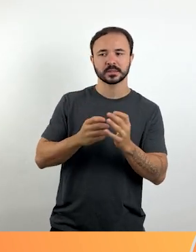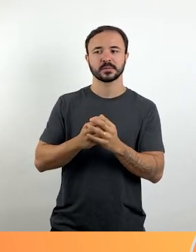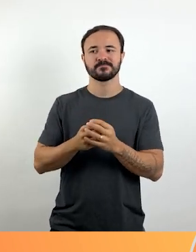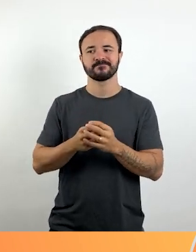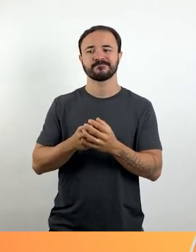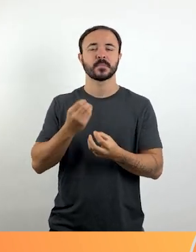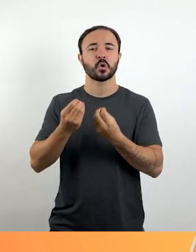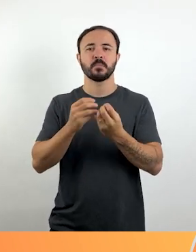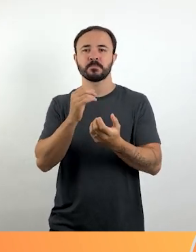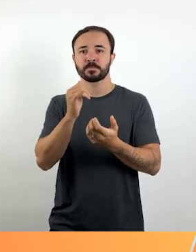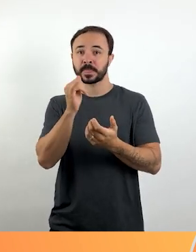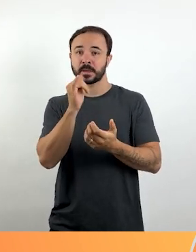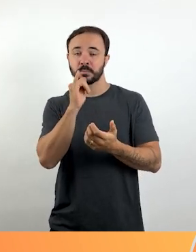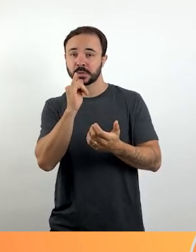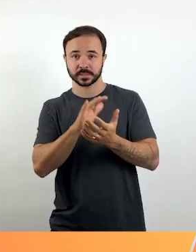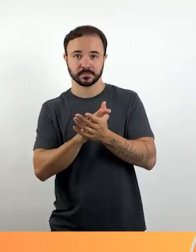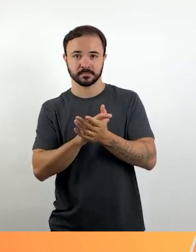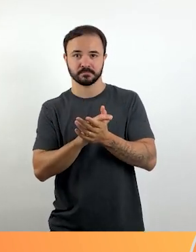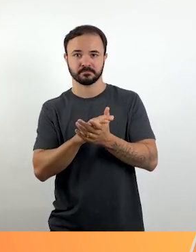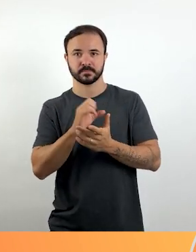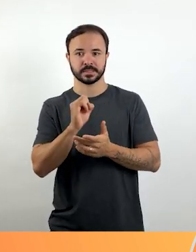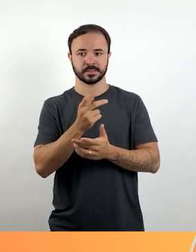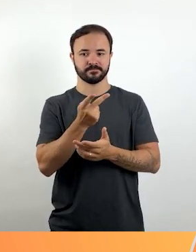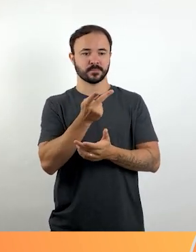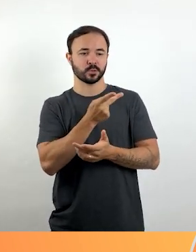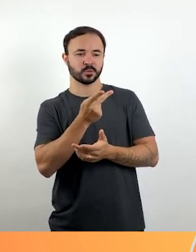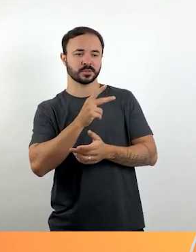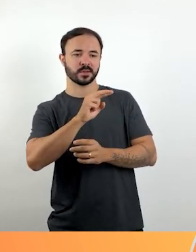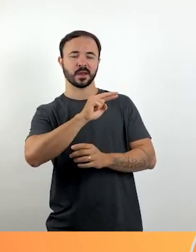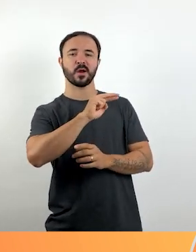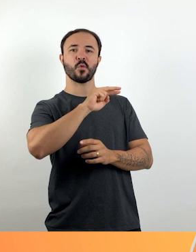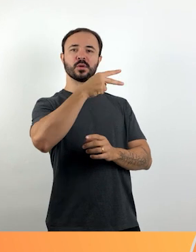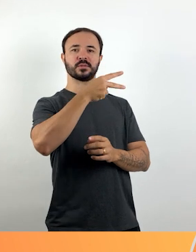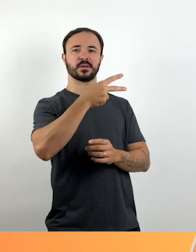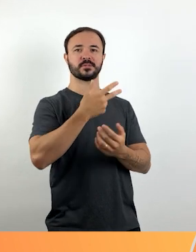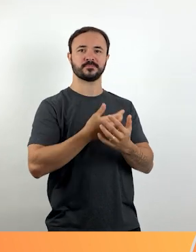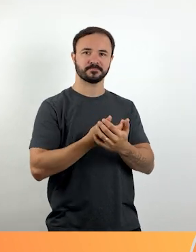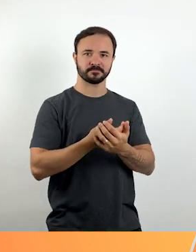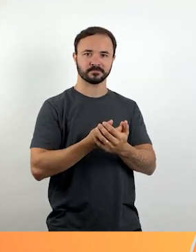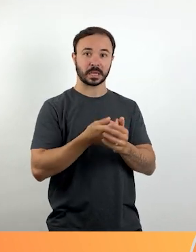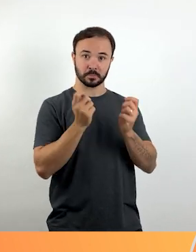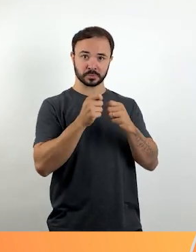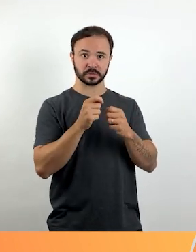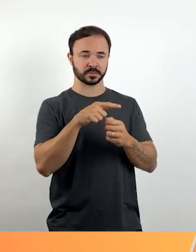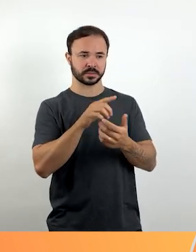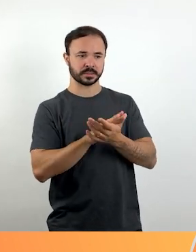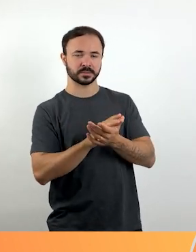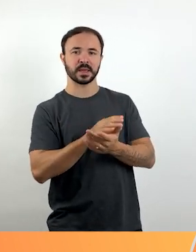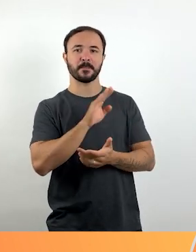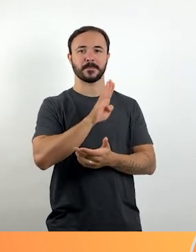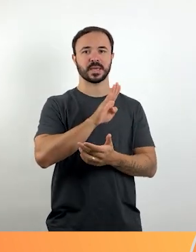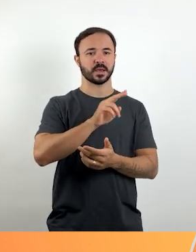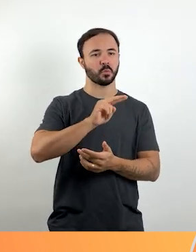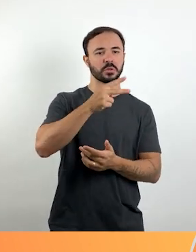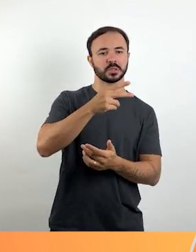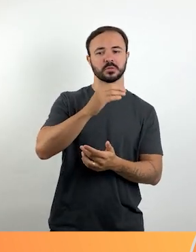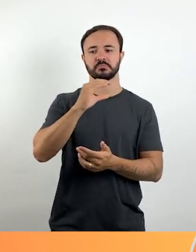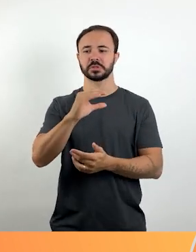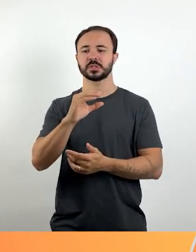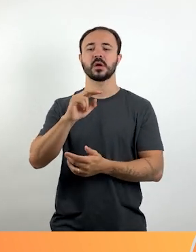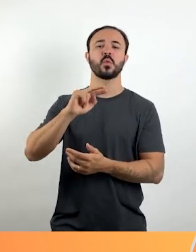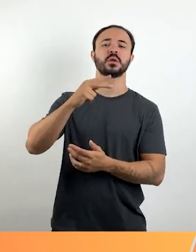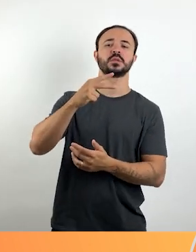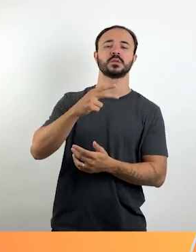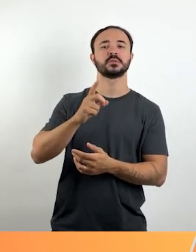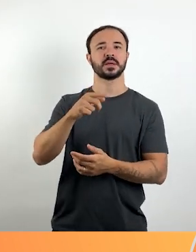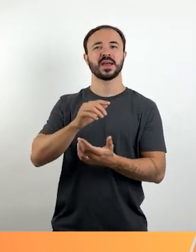assim, professor? Se eu elevar os dois membros ao quadrado, eu vou ter o quê? Que b quadrado c quadrado,